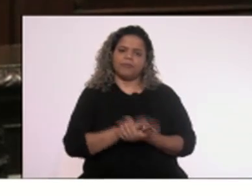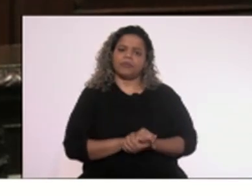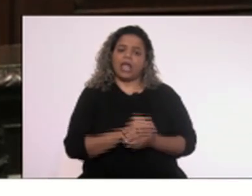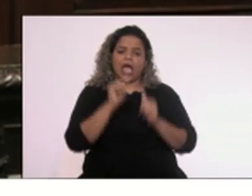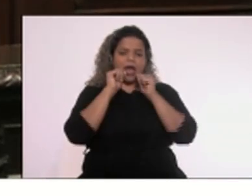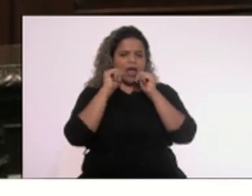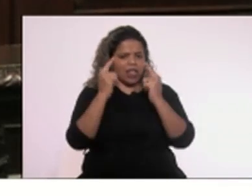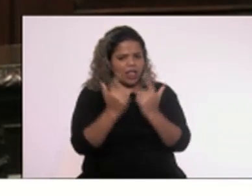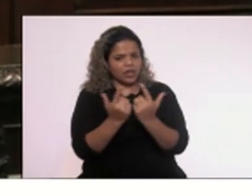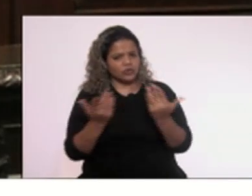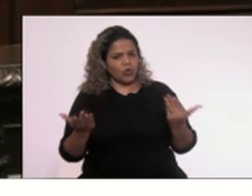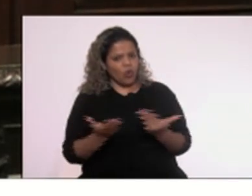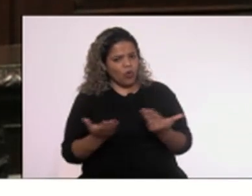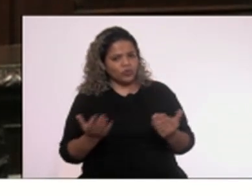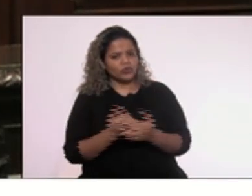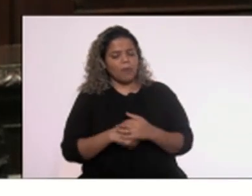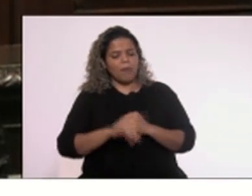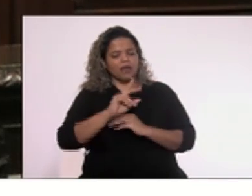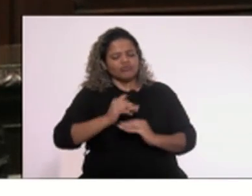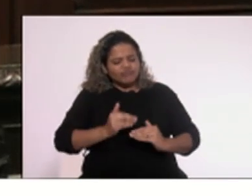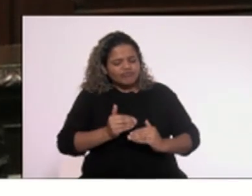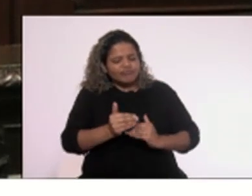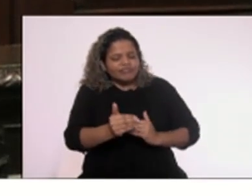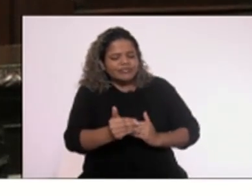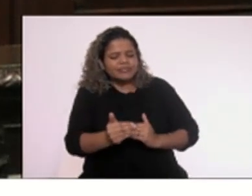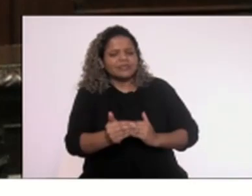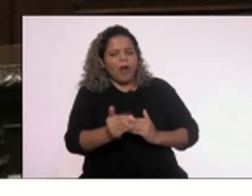Assembleia Legislativa hoje deu mais um passo